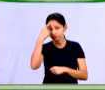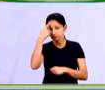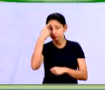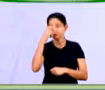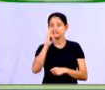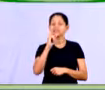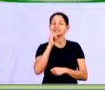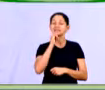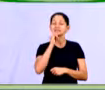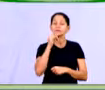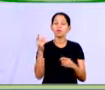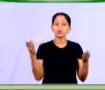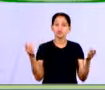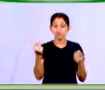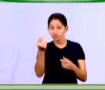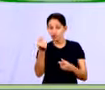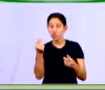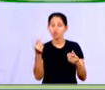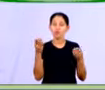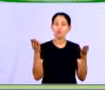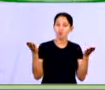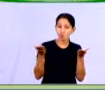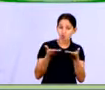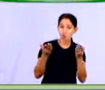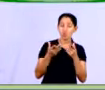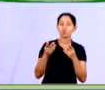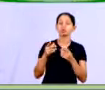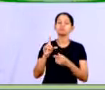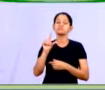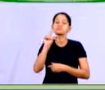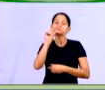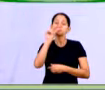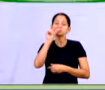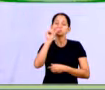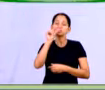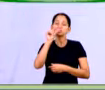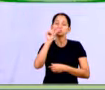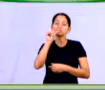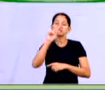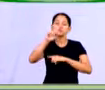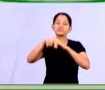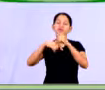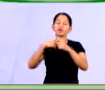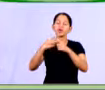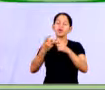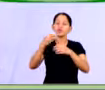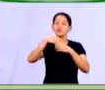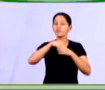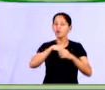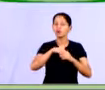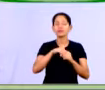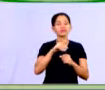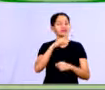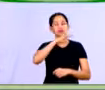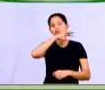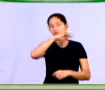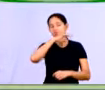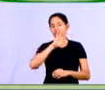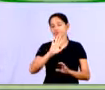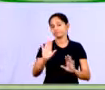se o valor presente, é o que eu tenho agora calculado, for menor que o valor investido, aí eu não posso investir.